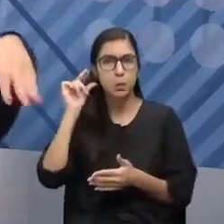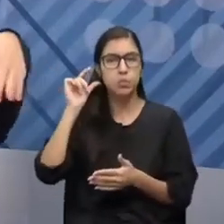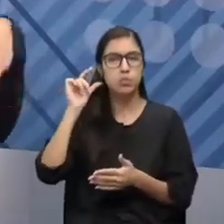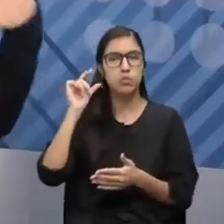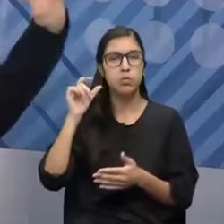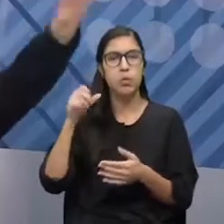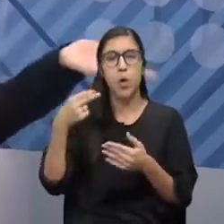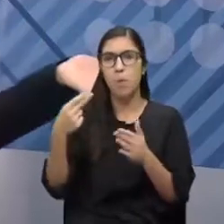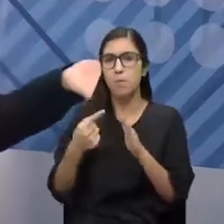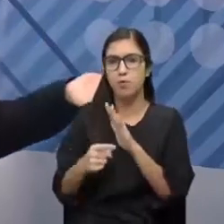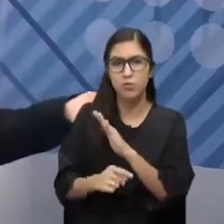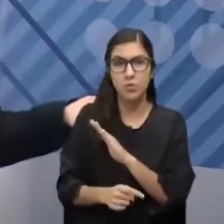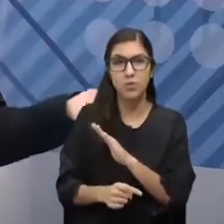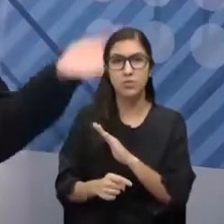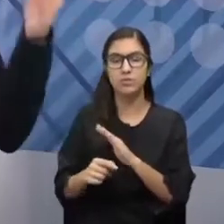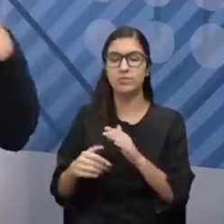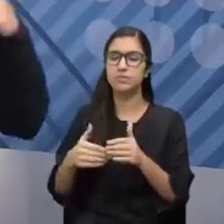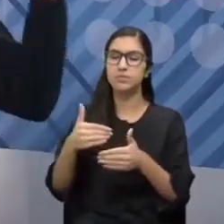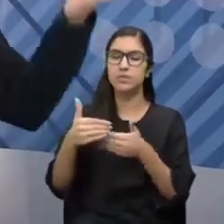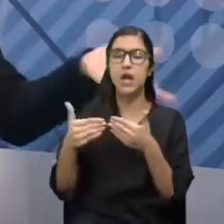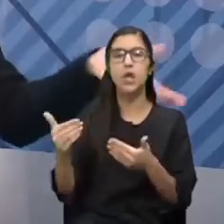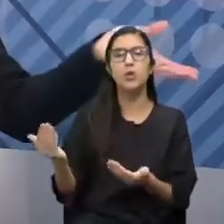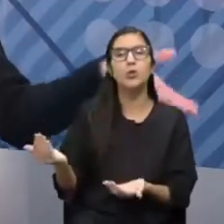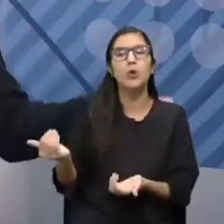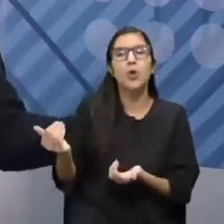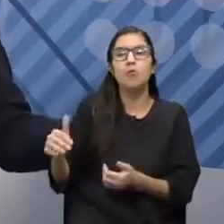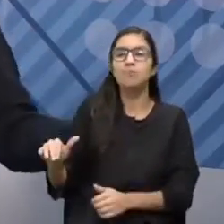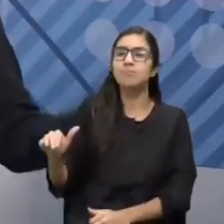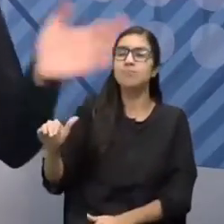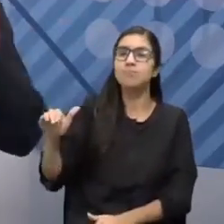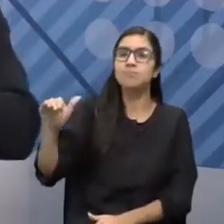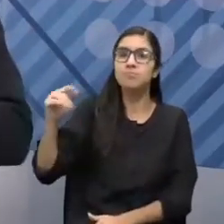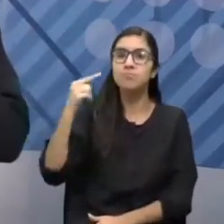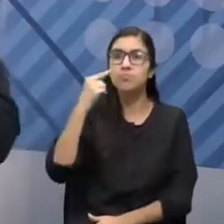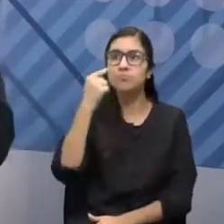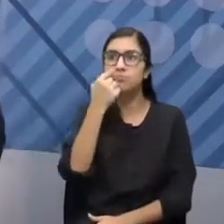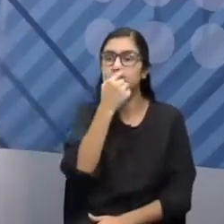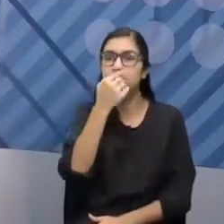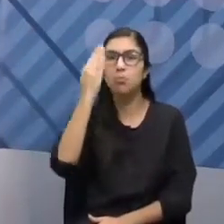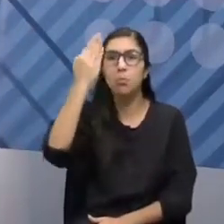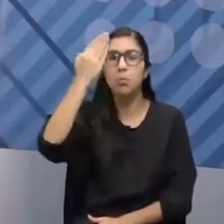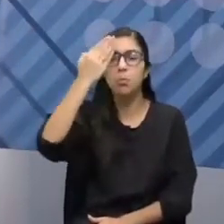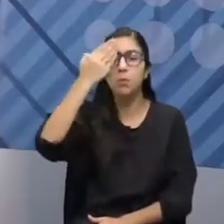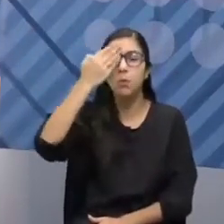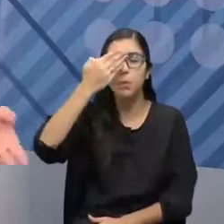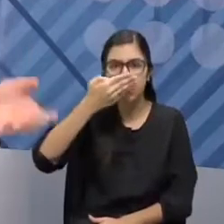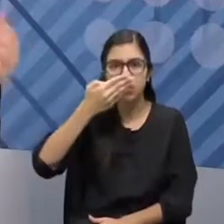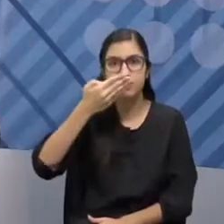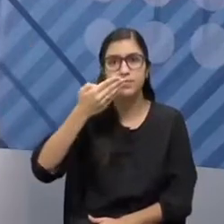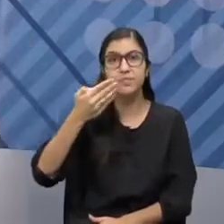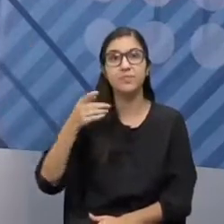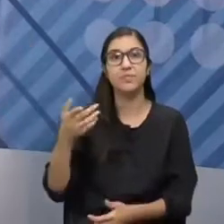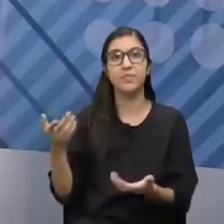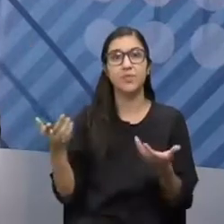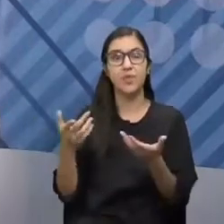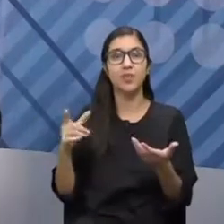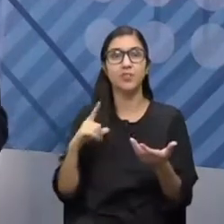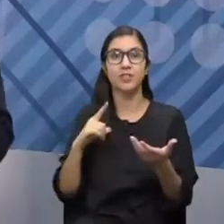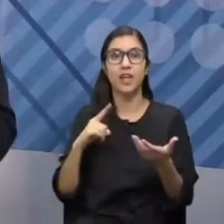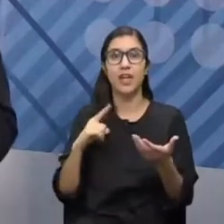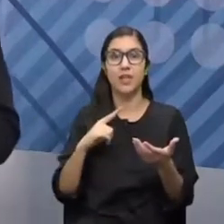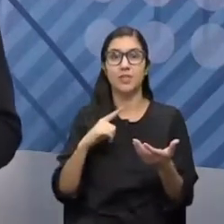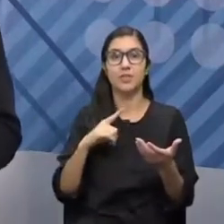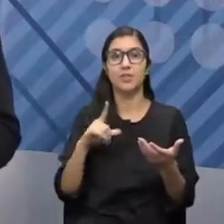adolescência, ele começa a perder a visão por conta da retinose pigmentar. Hoje, a retinose pigmentar, junto com o glaucoma, é